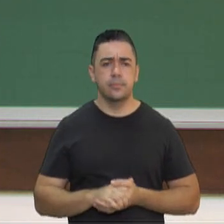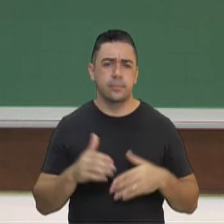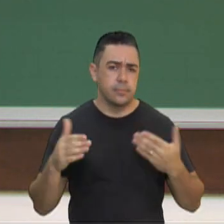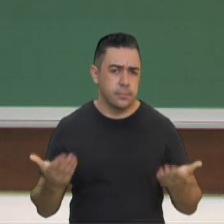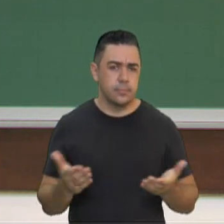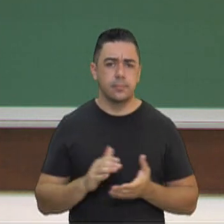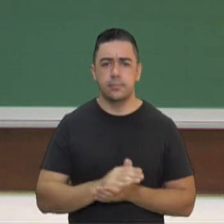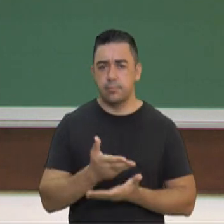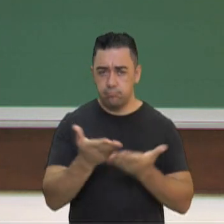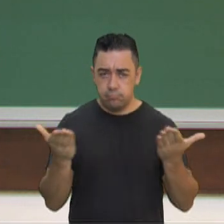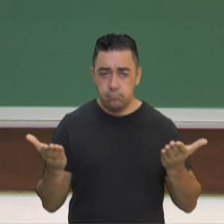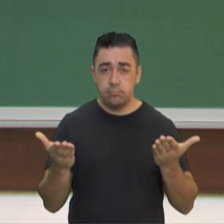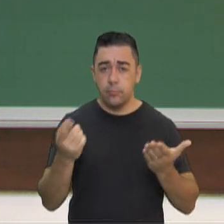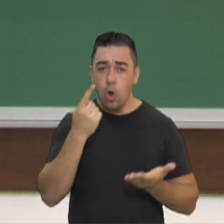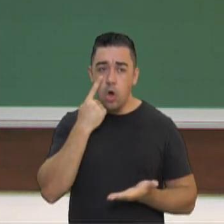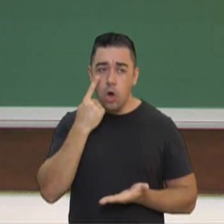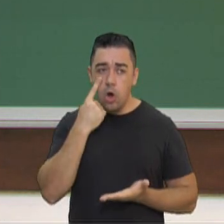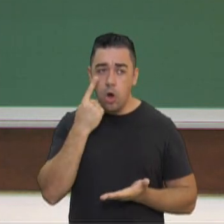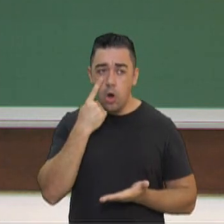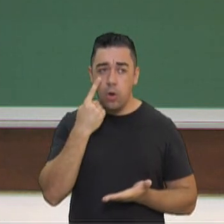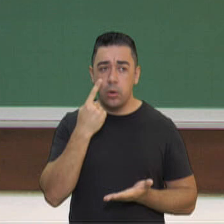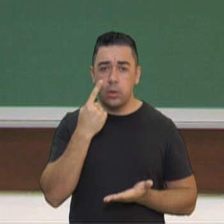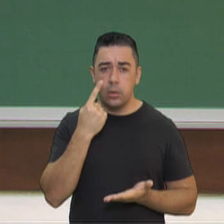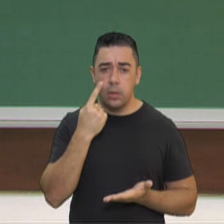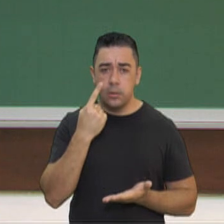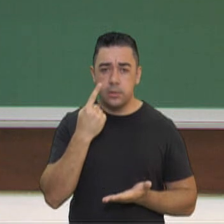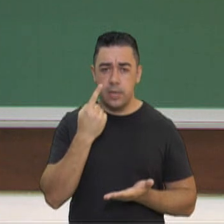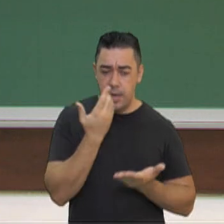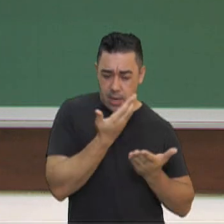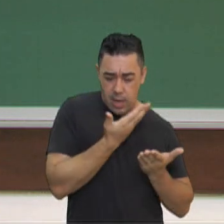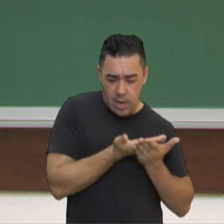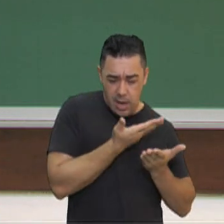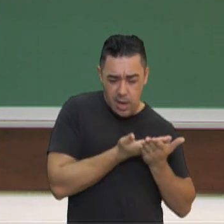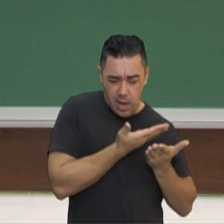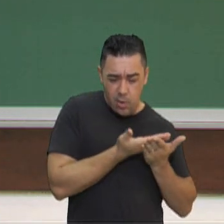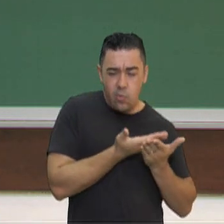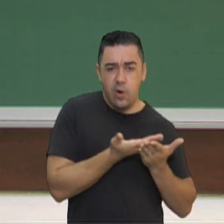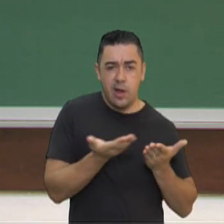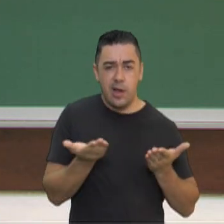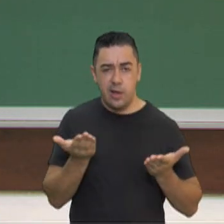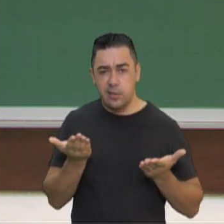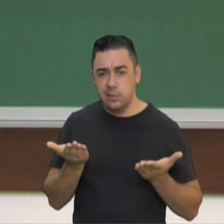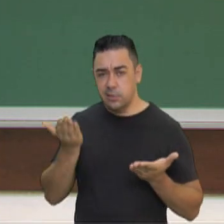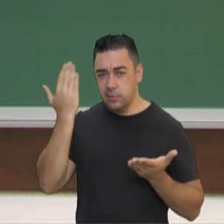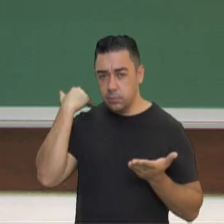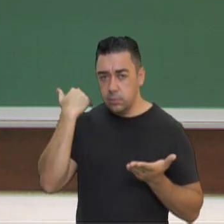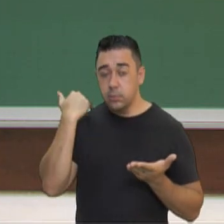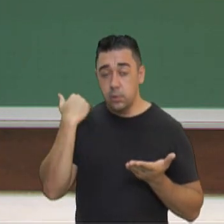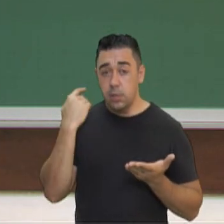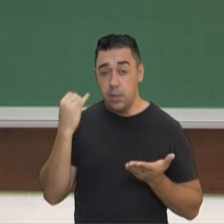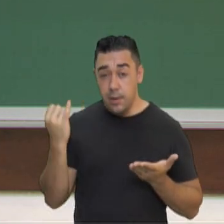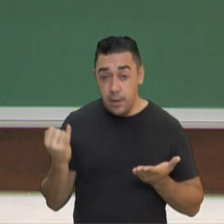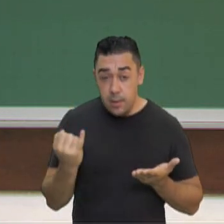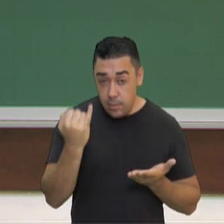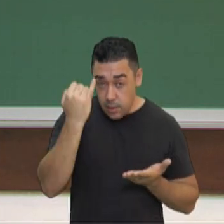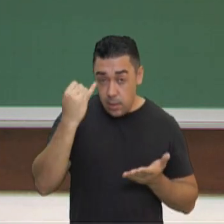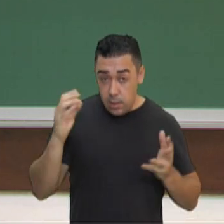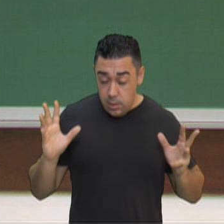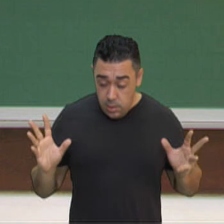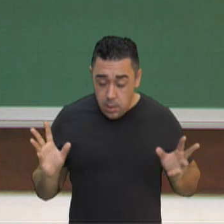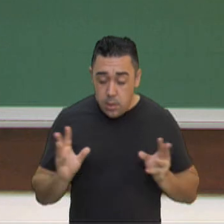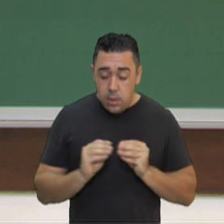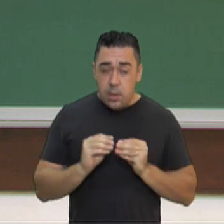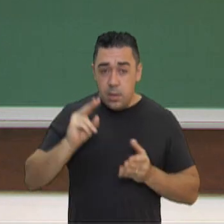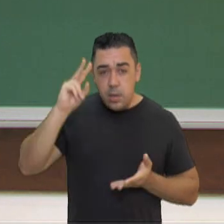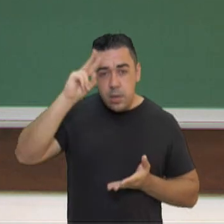Pessoal, então, olha só, nas nossas aulas anteriores, é bem importante, né, a gente sempre fazer essa